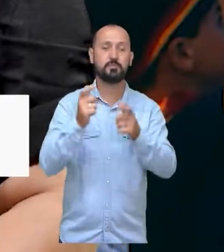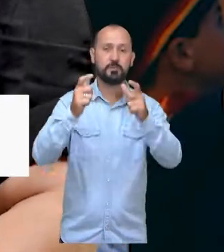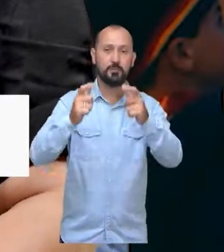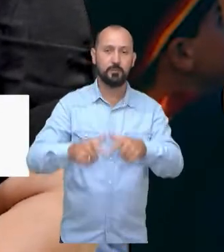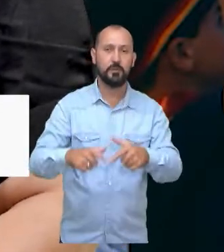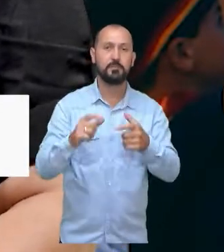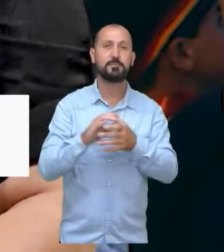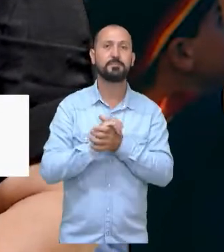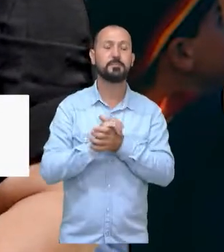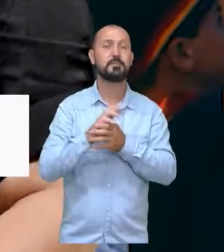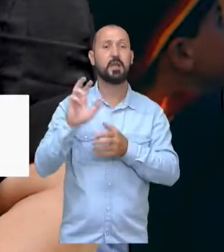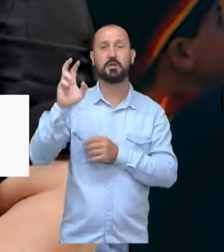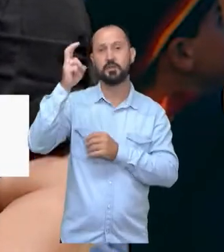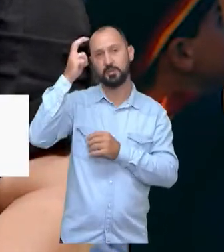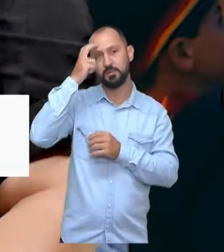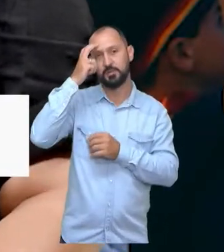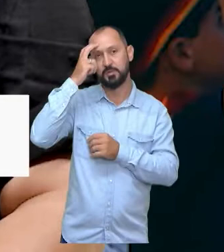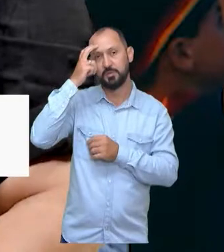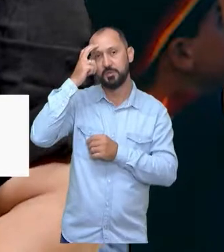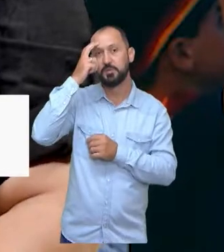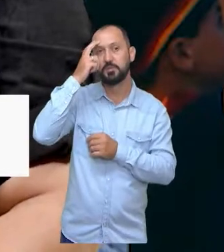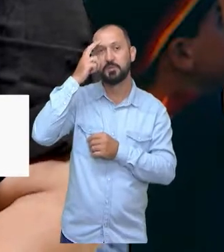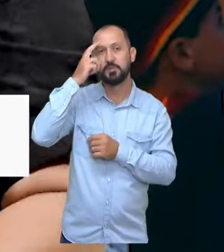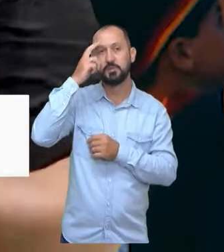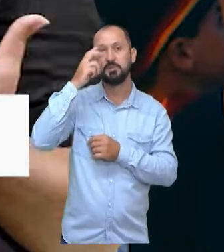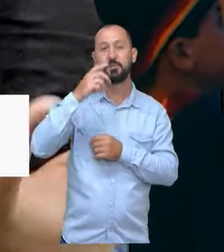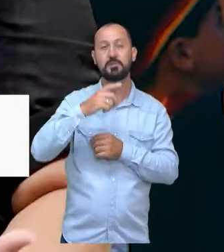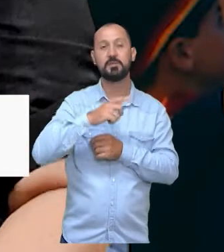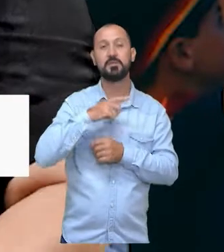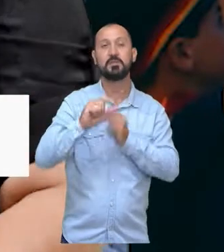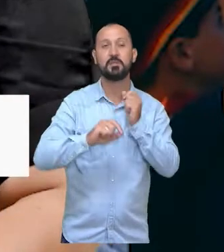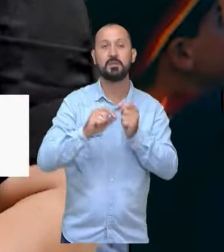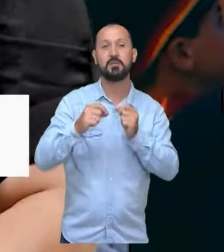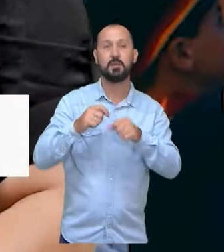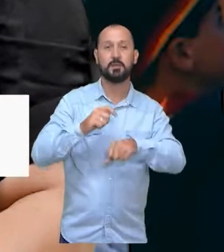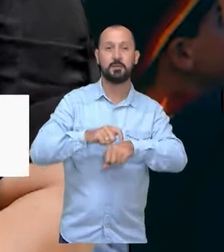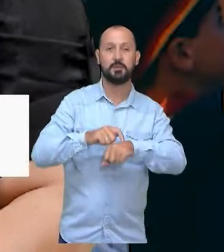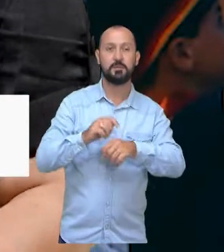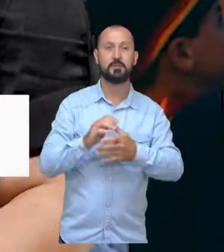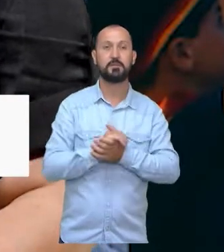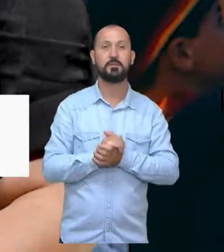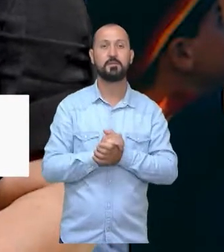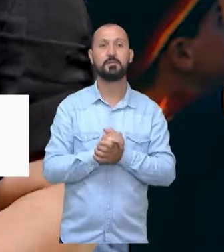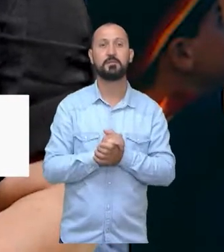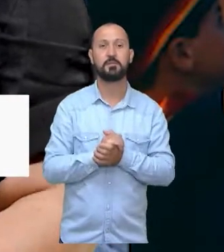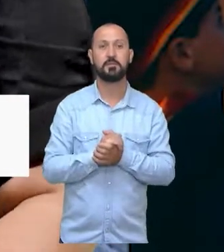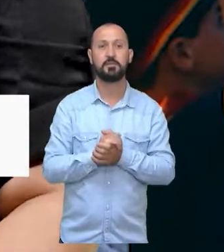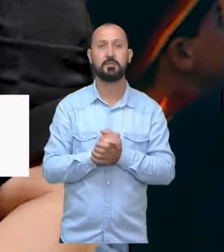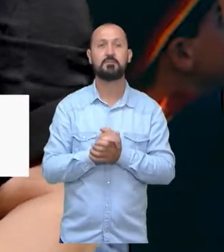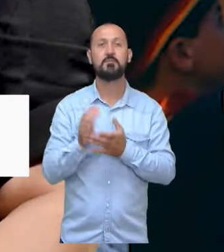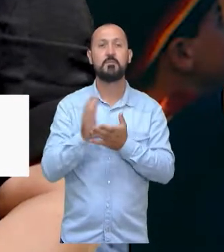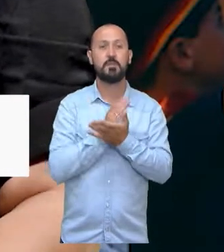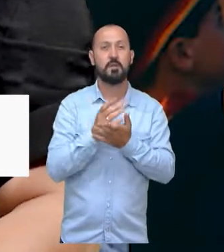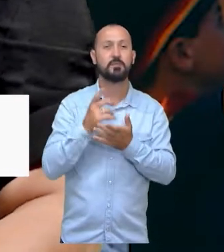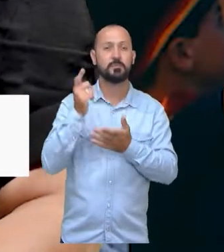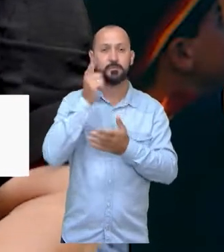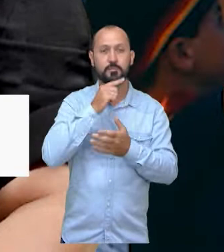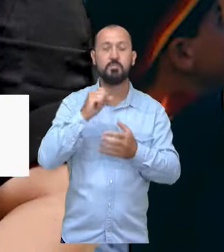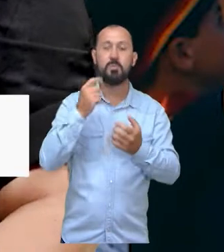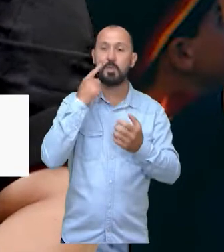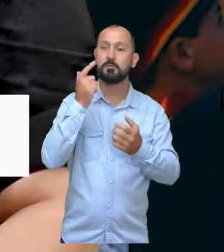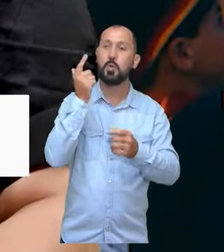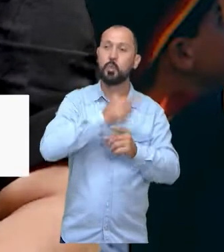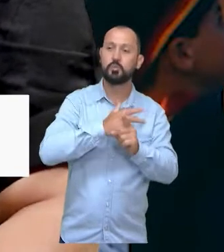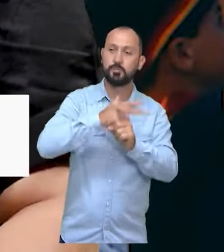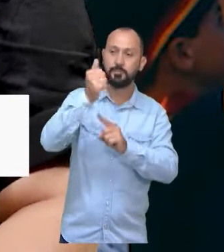outros espaços e a cultura, felizmente, é um espaço que a gente tem essa abertura, mas ainda muita coisa para se